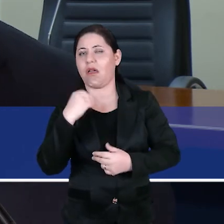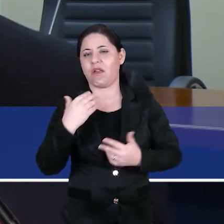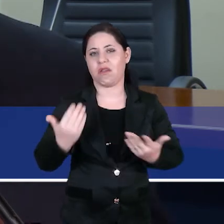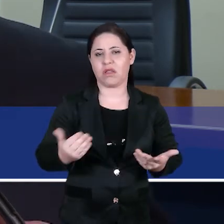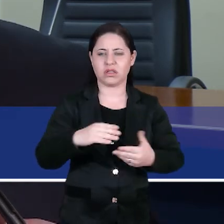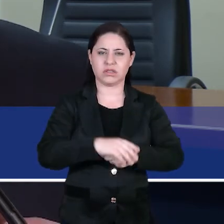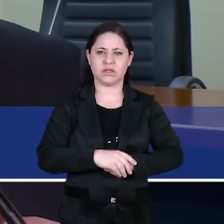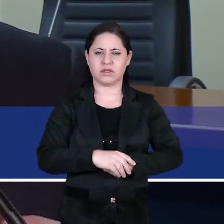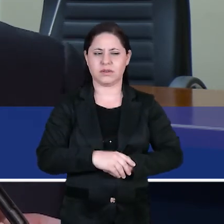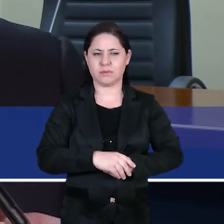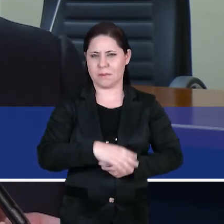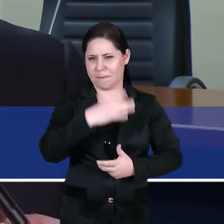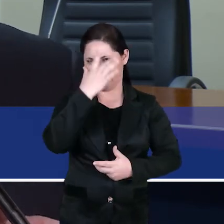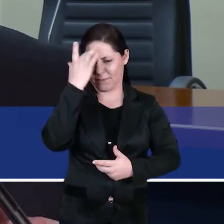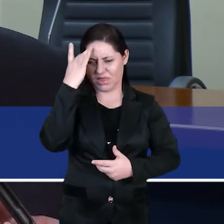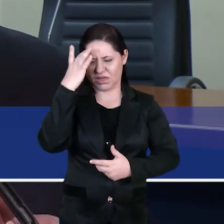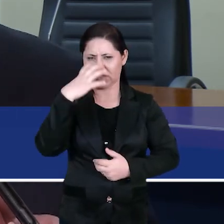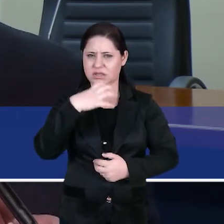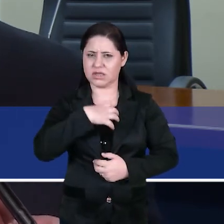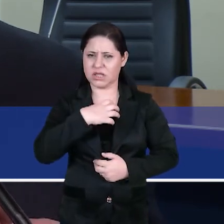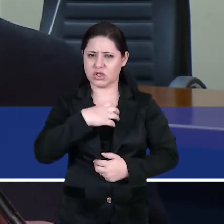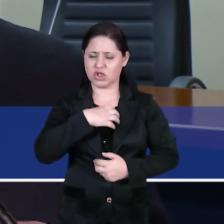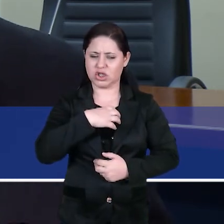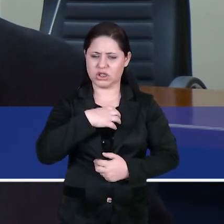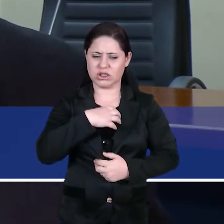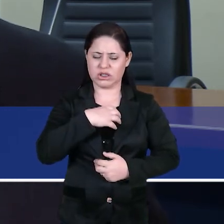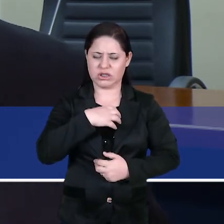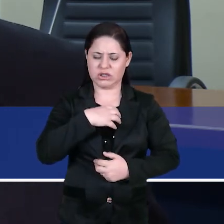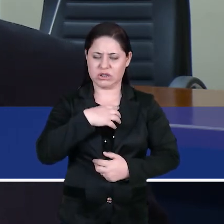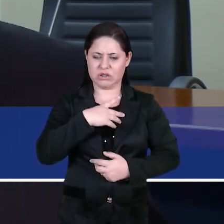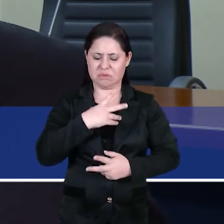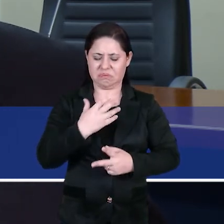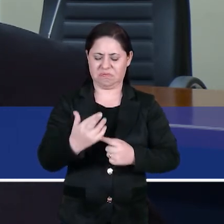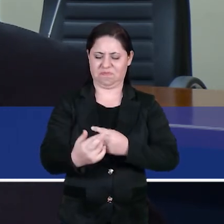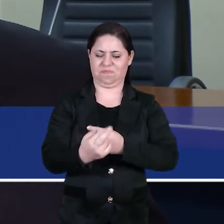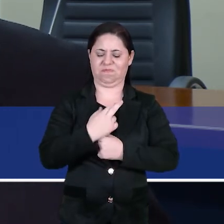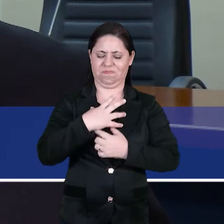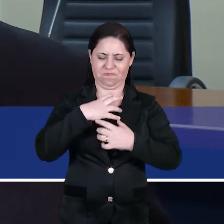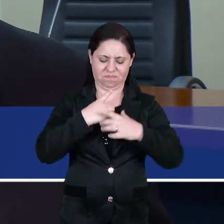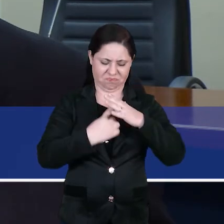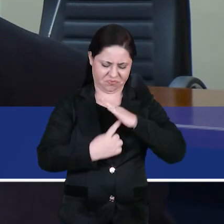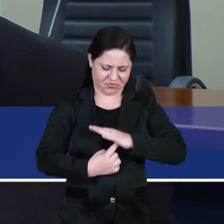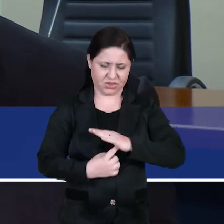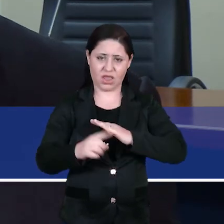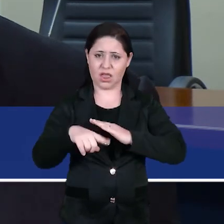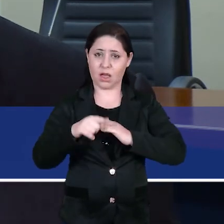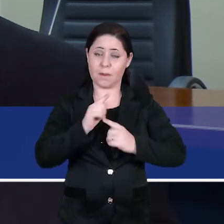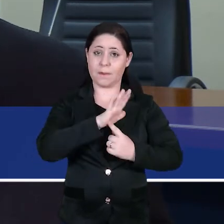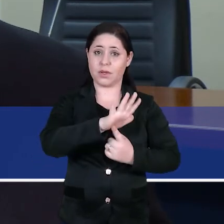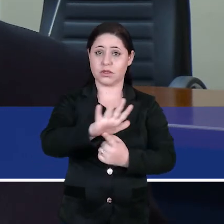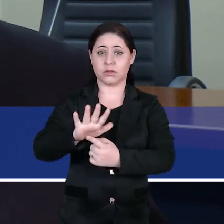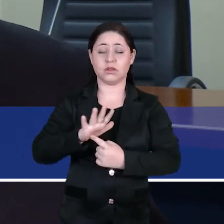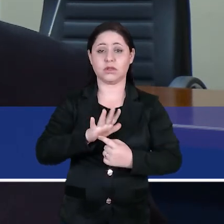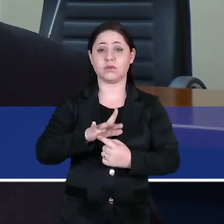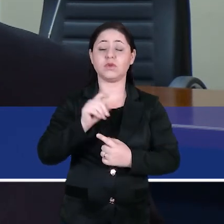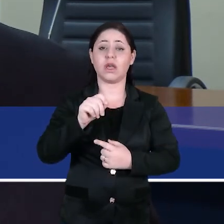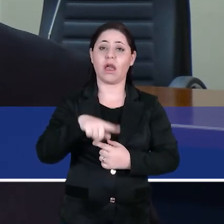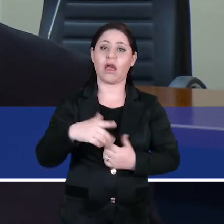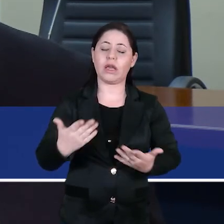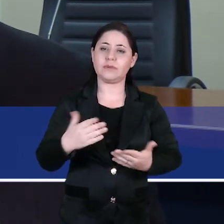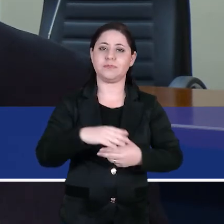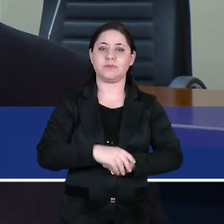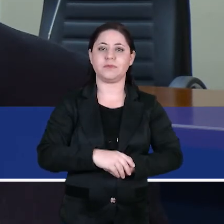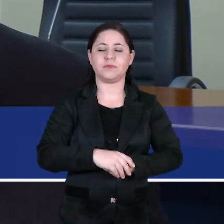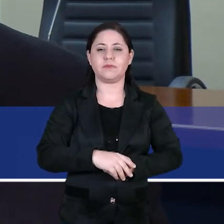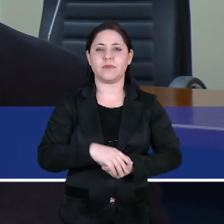muito molenga. Então as pessoas se sentiam muito humilhadas nesse sentido. Aí nós apresentamos, porém, obviamente